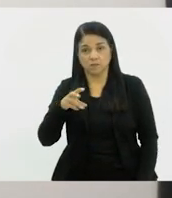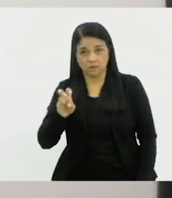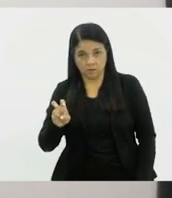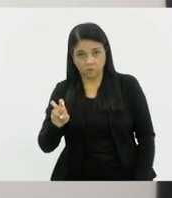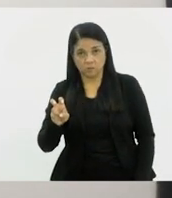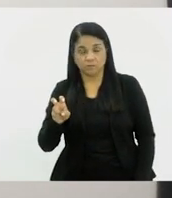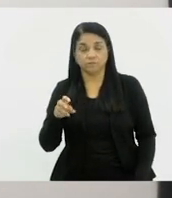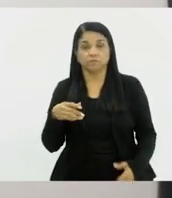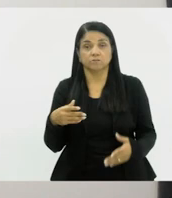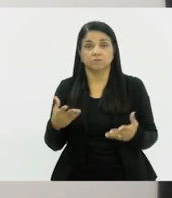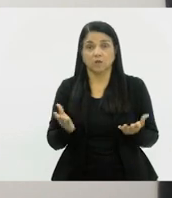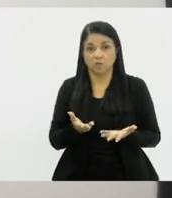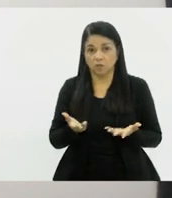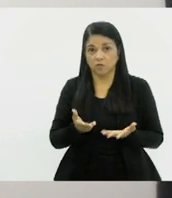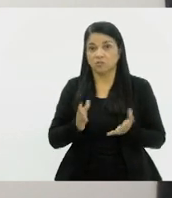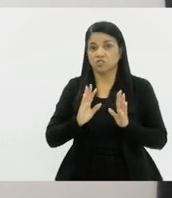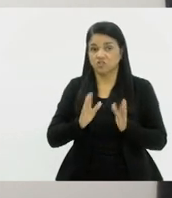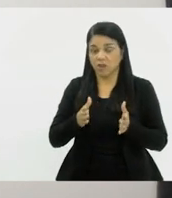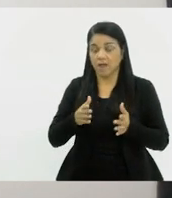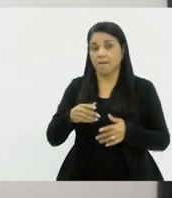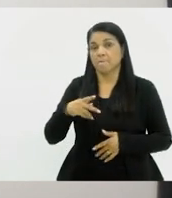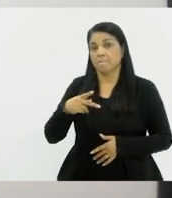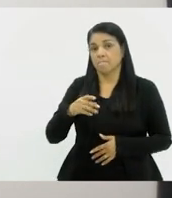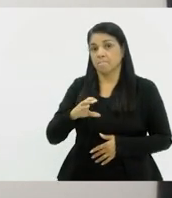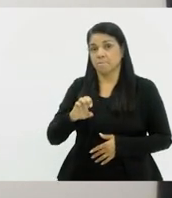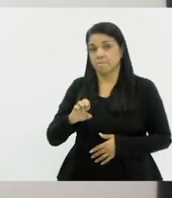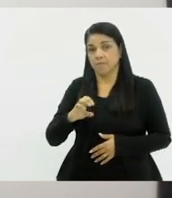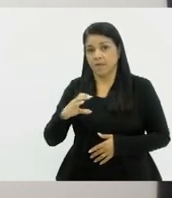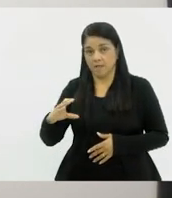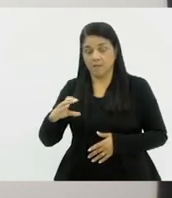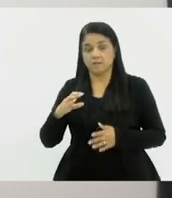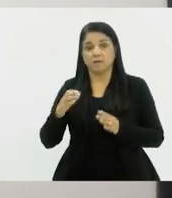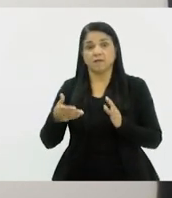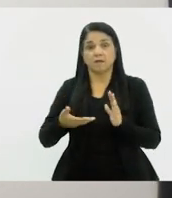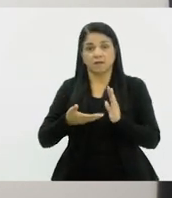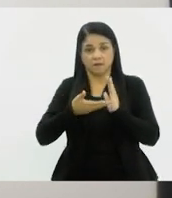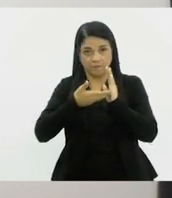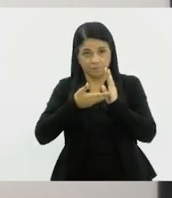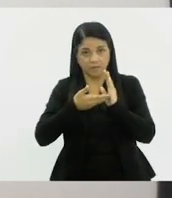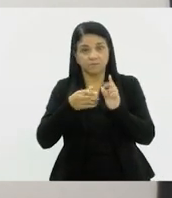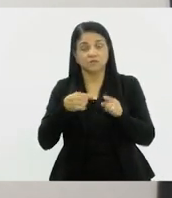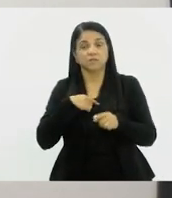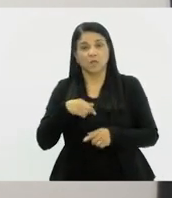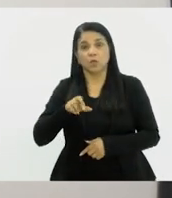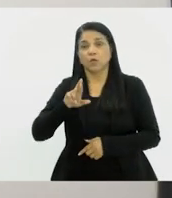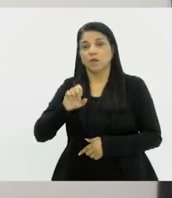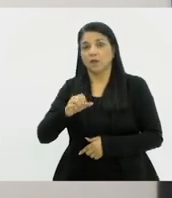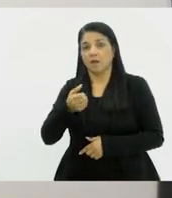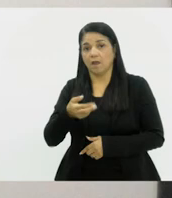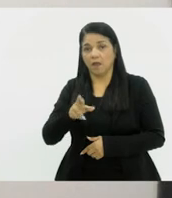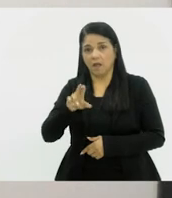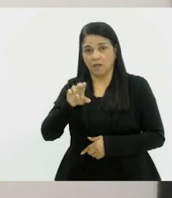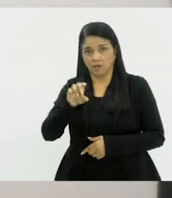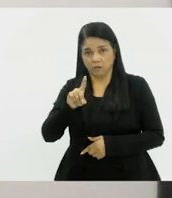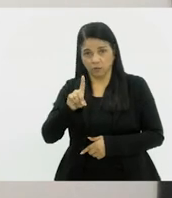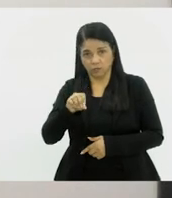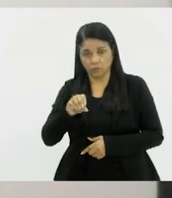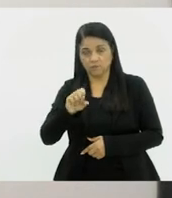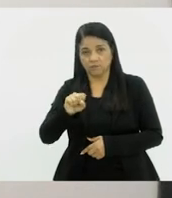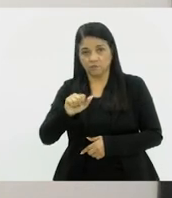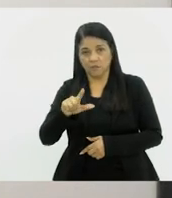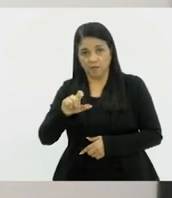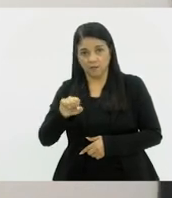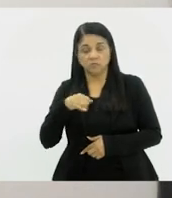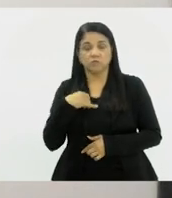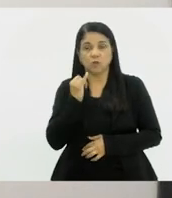gente já está né com a PEC correndo na ccj da câmara a gente já tem o Ricardo Sales como eh relator e já tem a